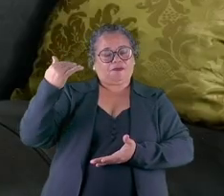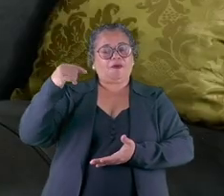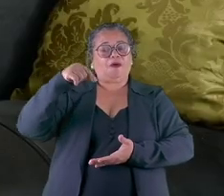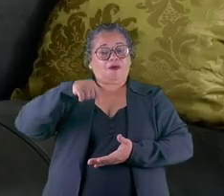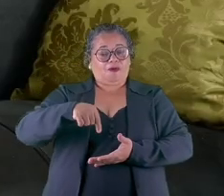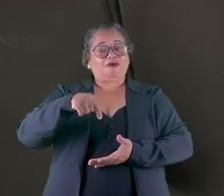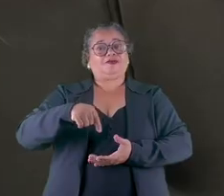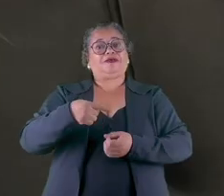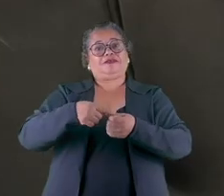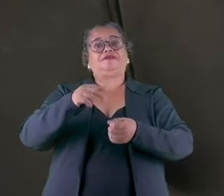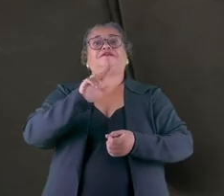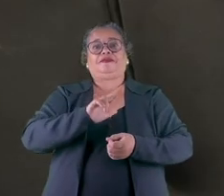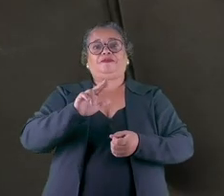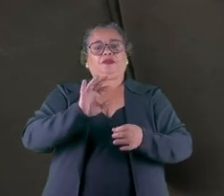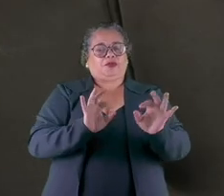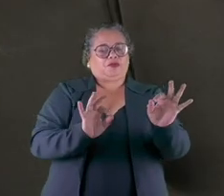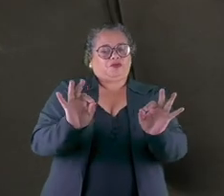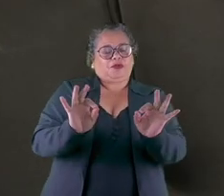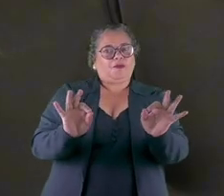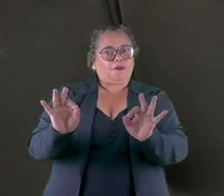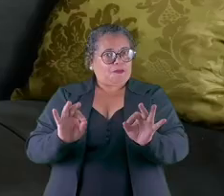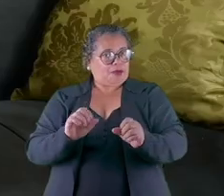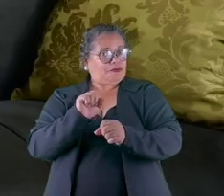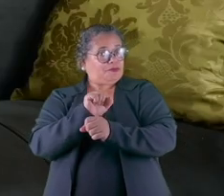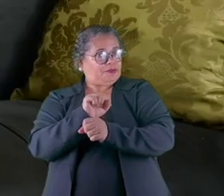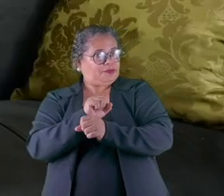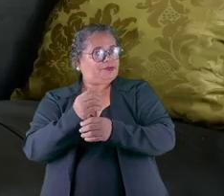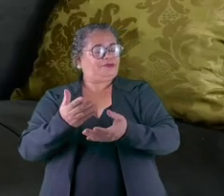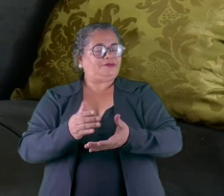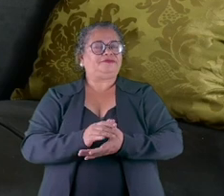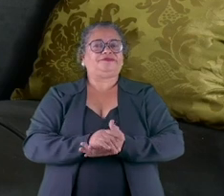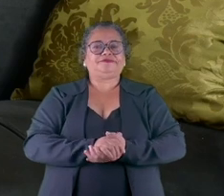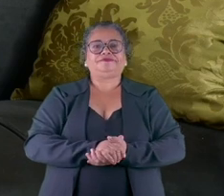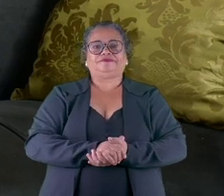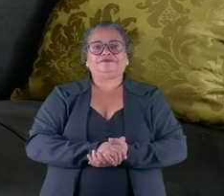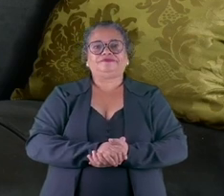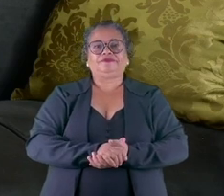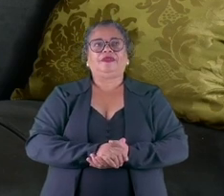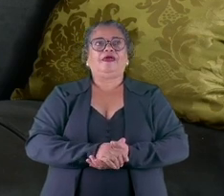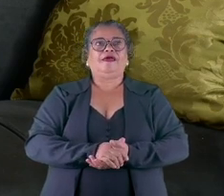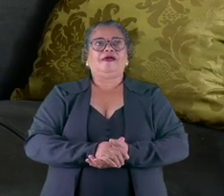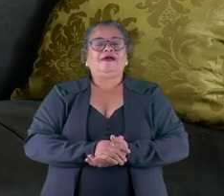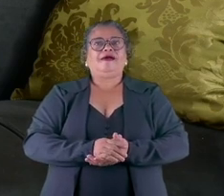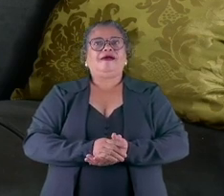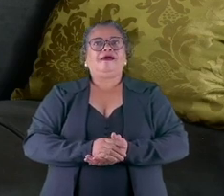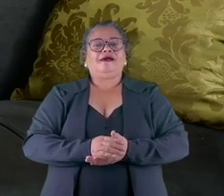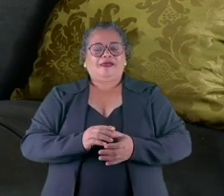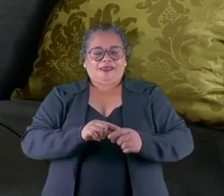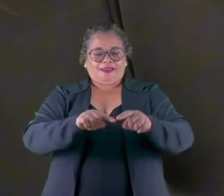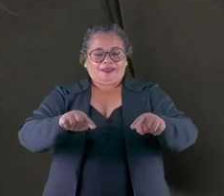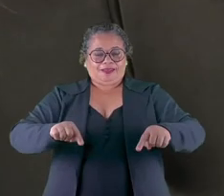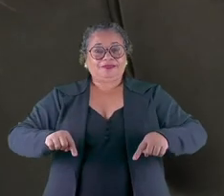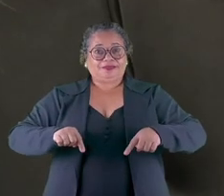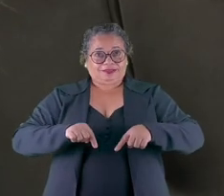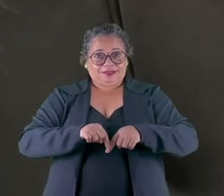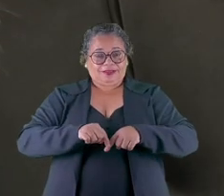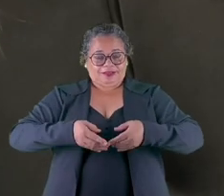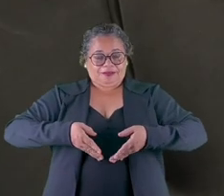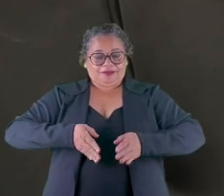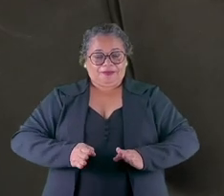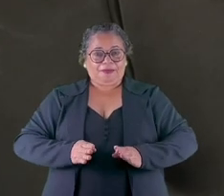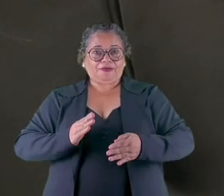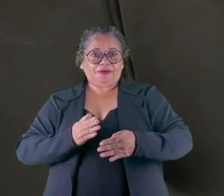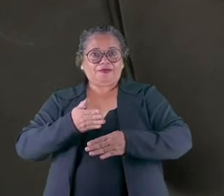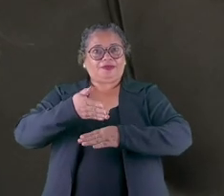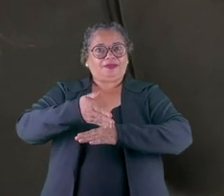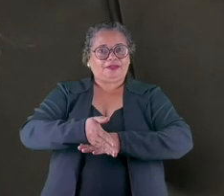de um shopping, sei lá. Que era um famoso chegando, porque tava muito bem organizado, todo mundo esperando. E assim, na